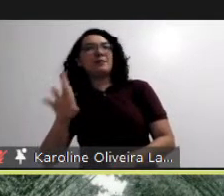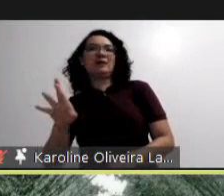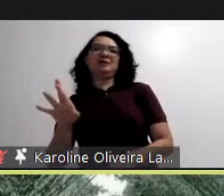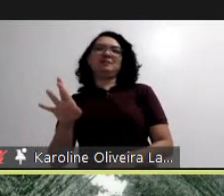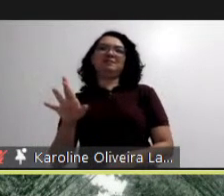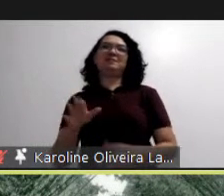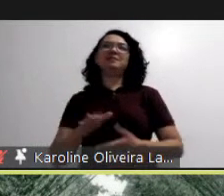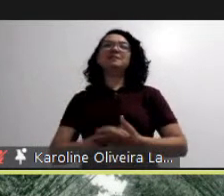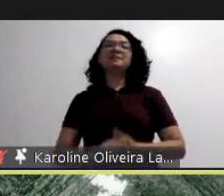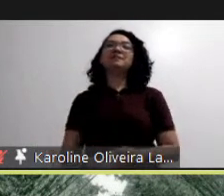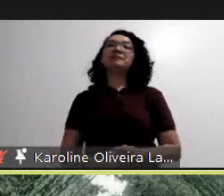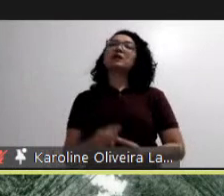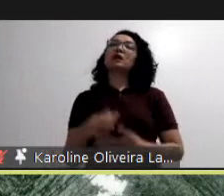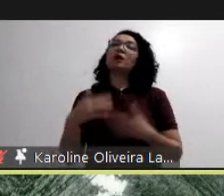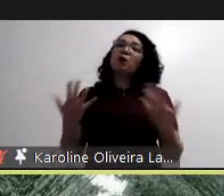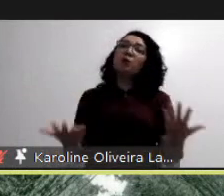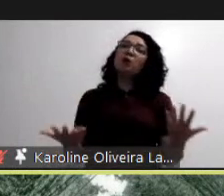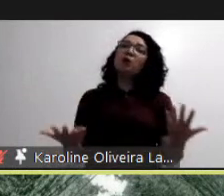Nessas viagens,